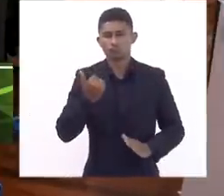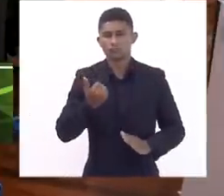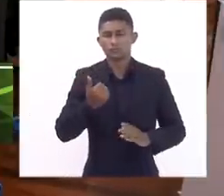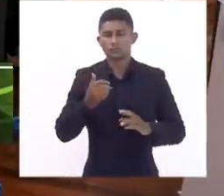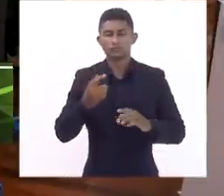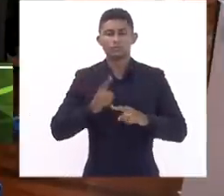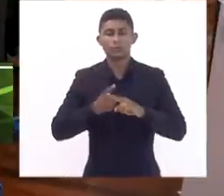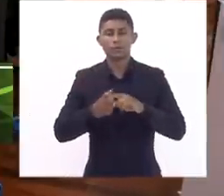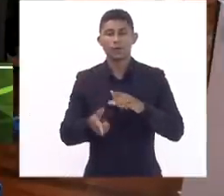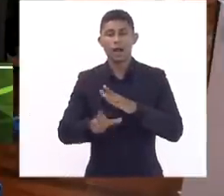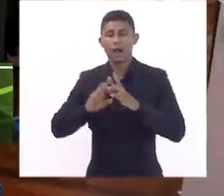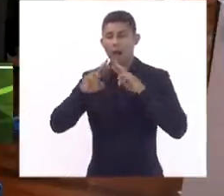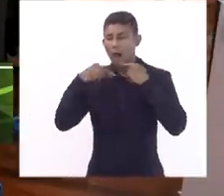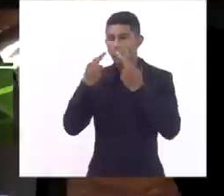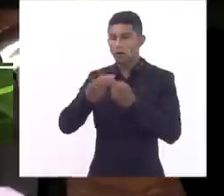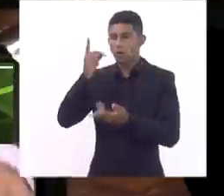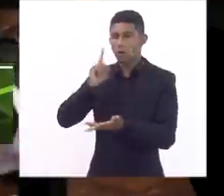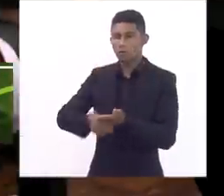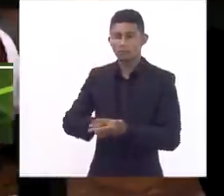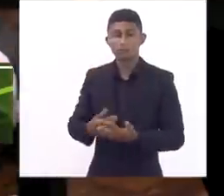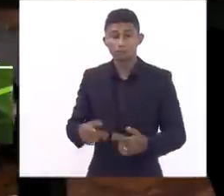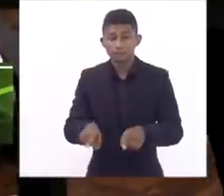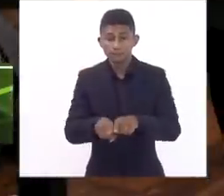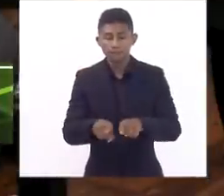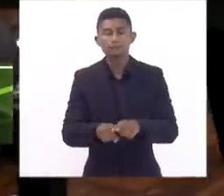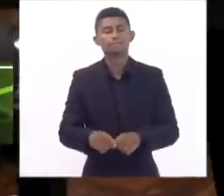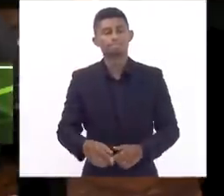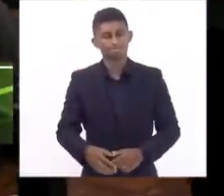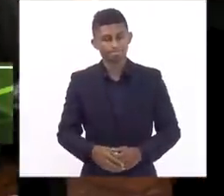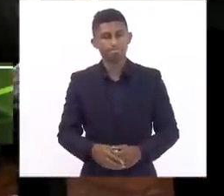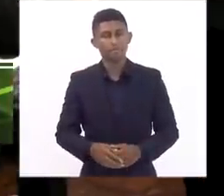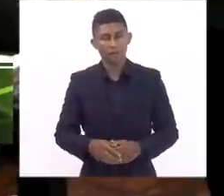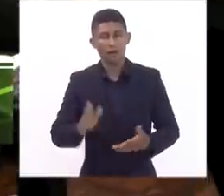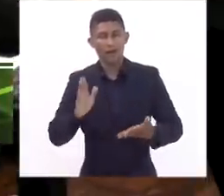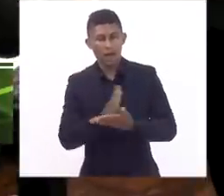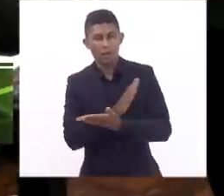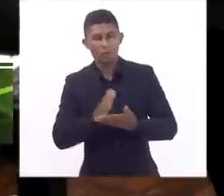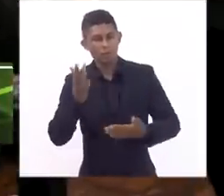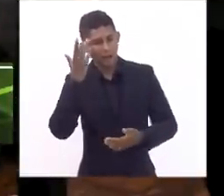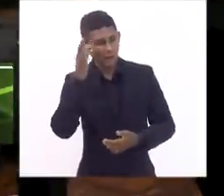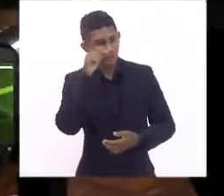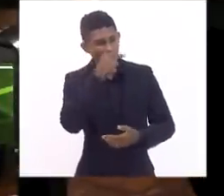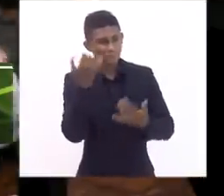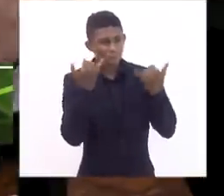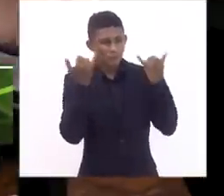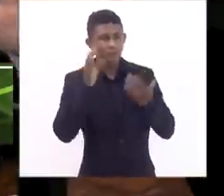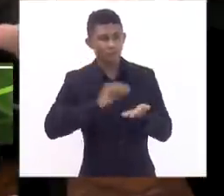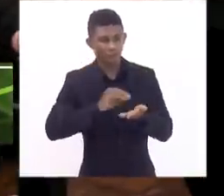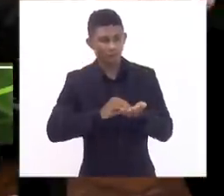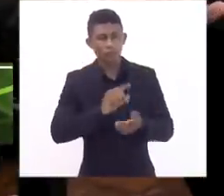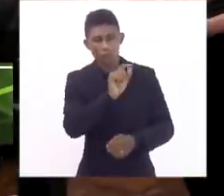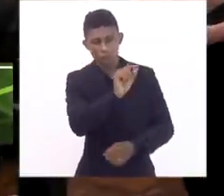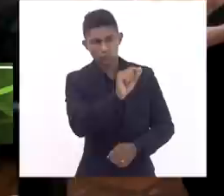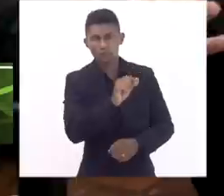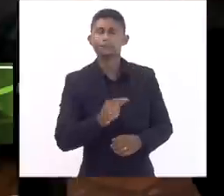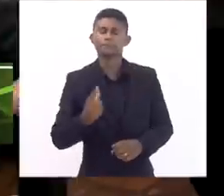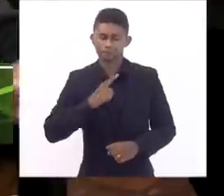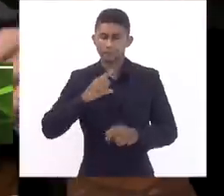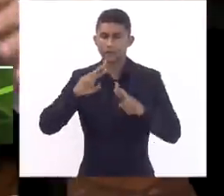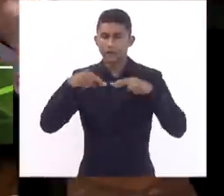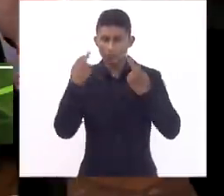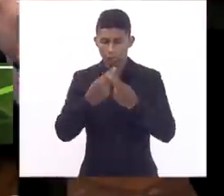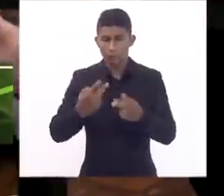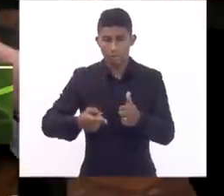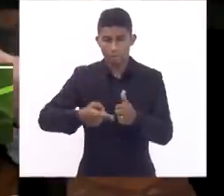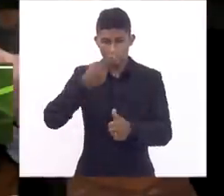feita. Inclusive, Márcio, aí tem os dobramentos que talvez você não tenha acompanhado. Não. Nós fizemos uma primeira reunião